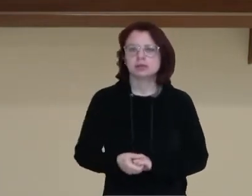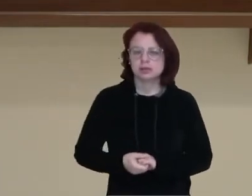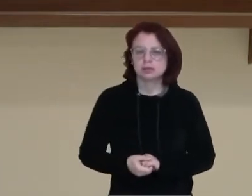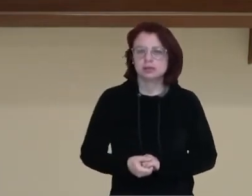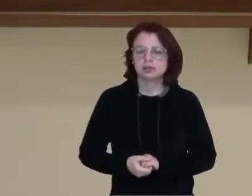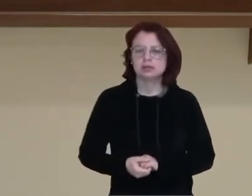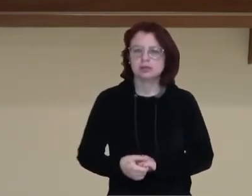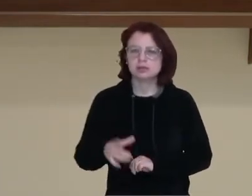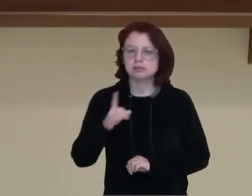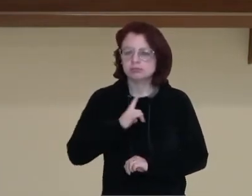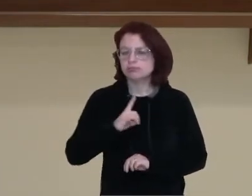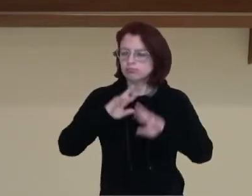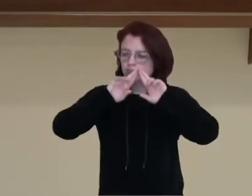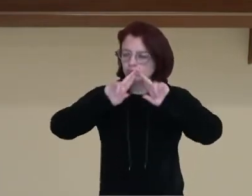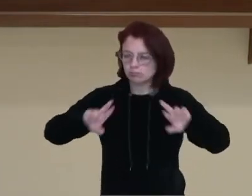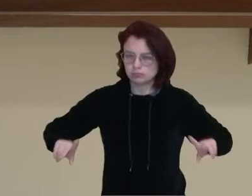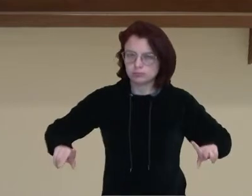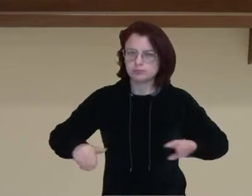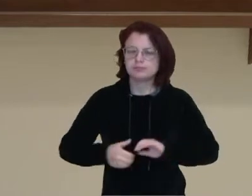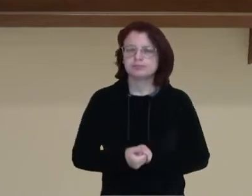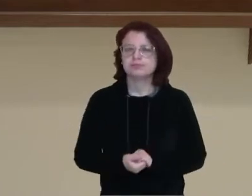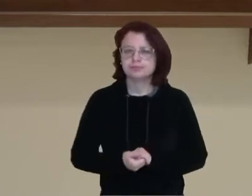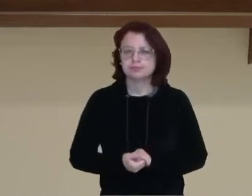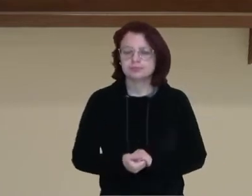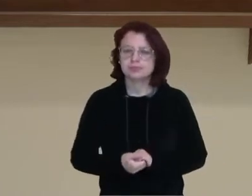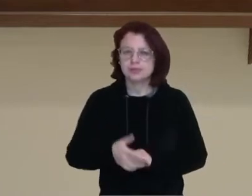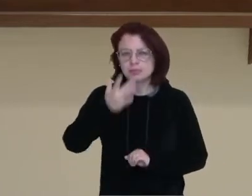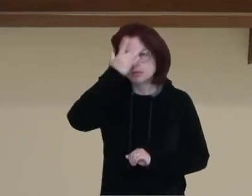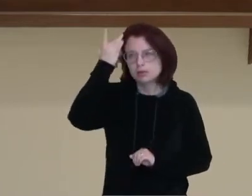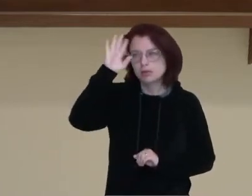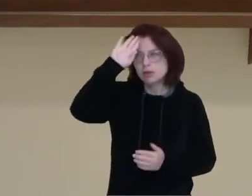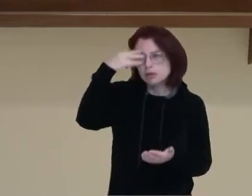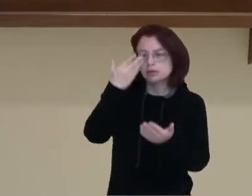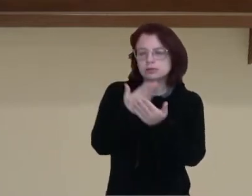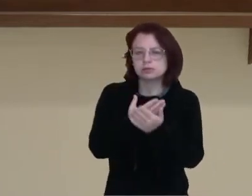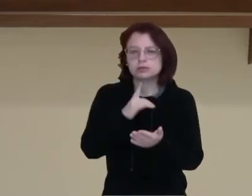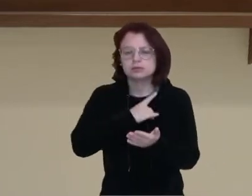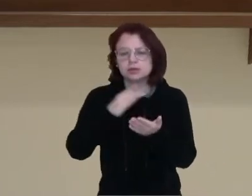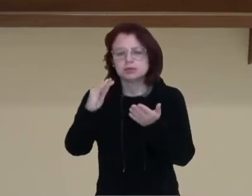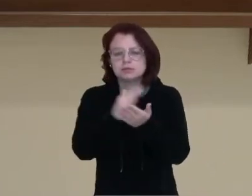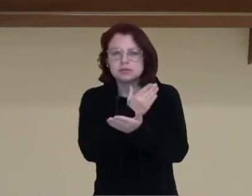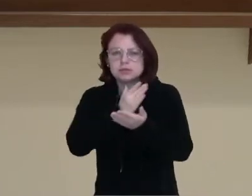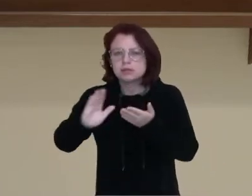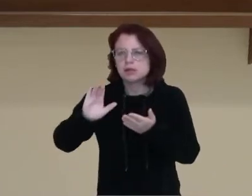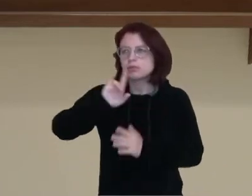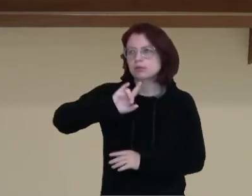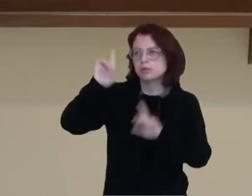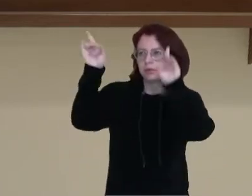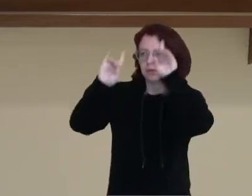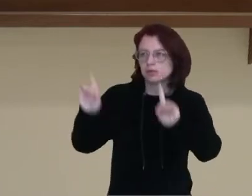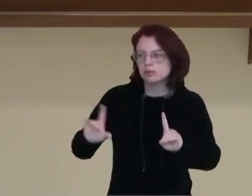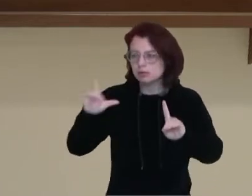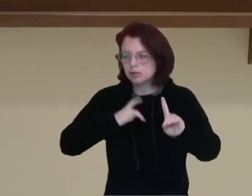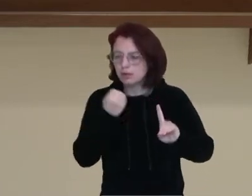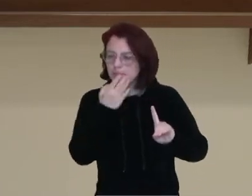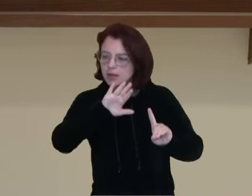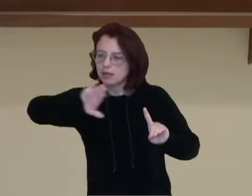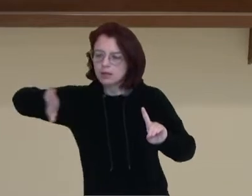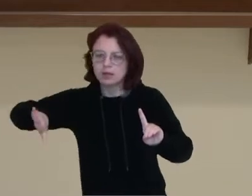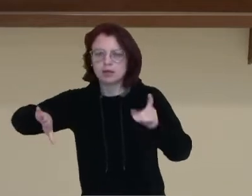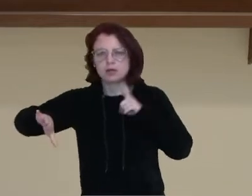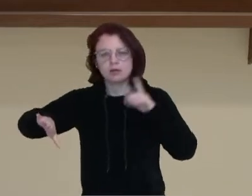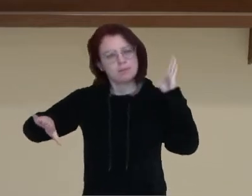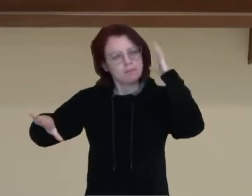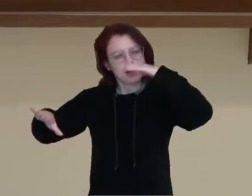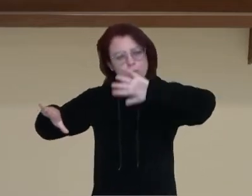Zaratustra, que acreditava, na divisão dos deuses, do bem e do mal, bem interessante.